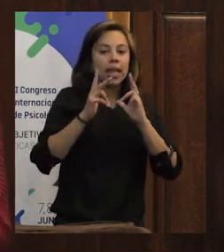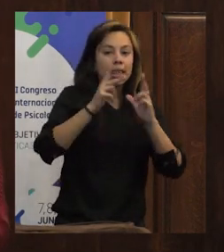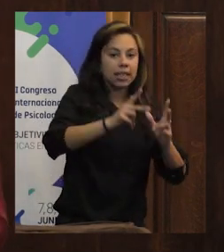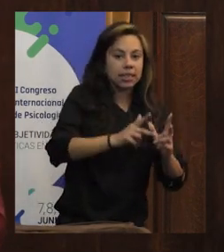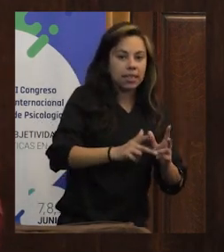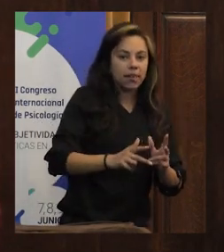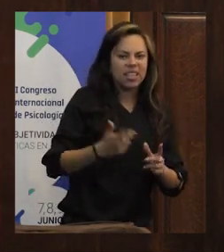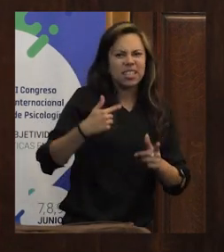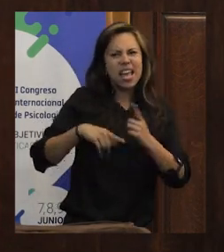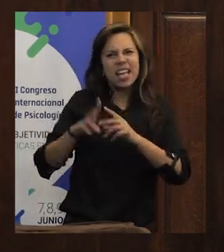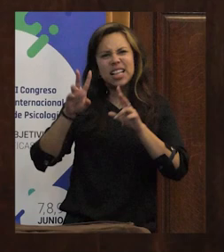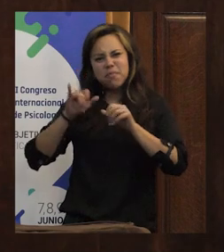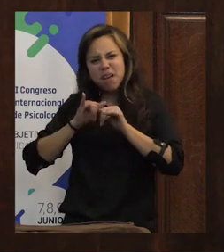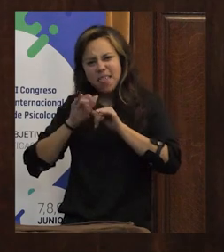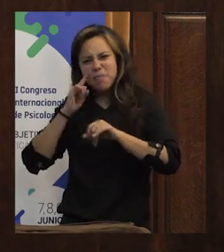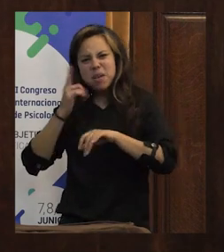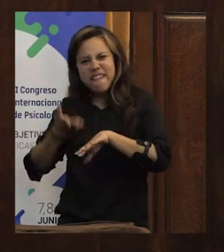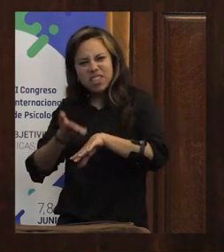Ferramentas.